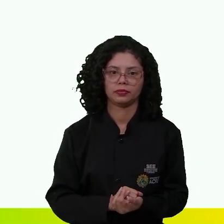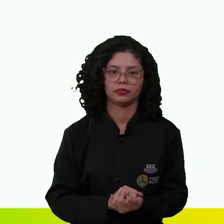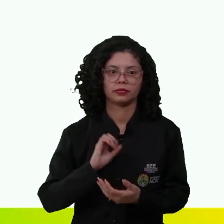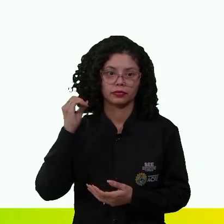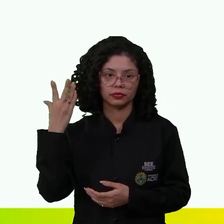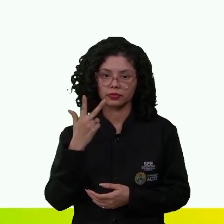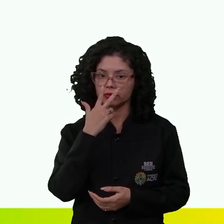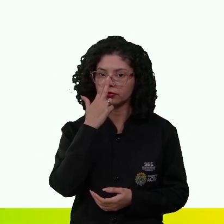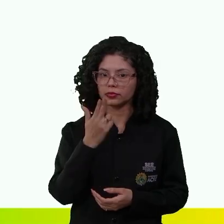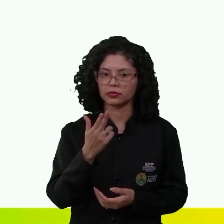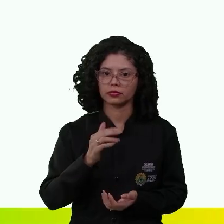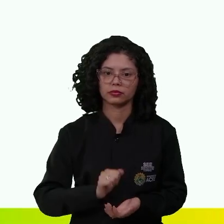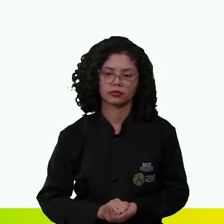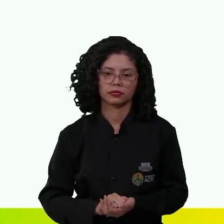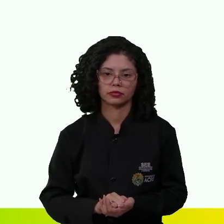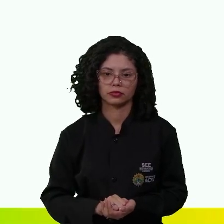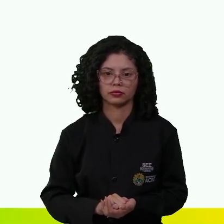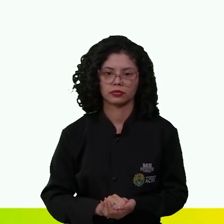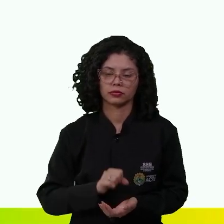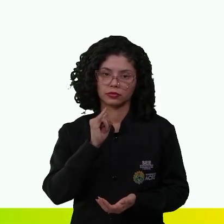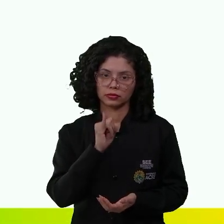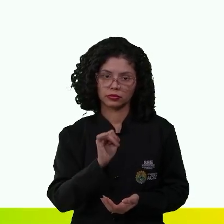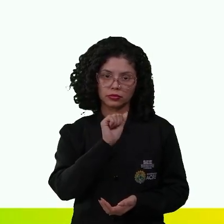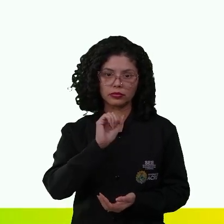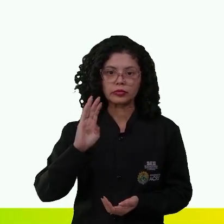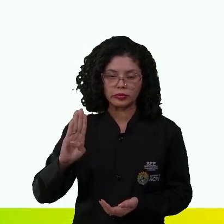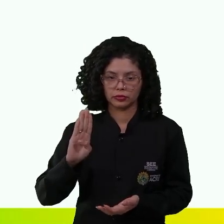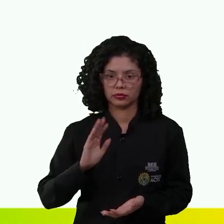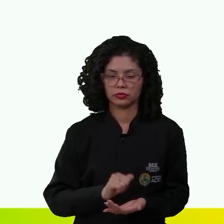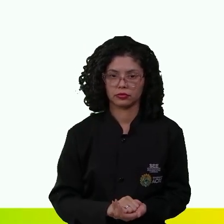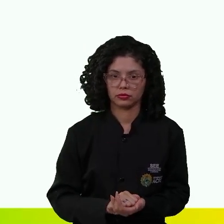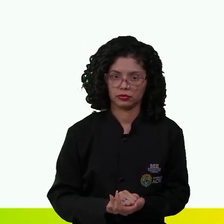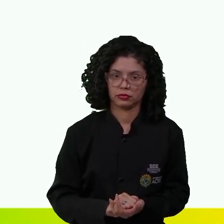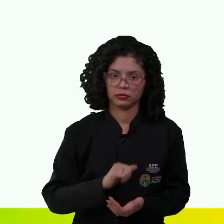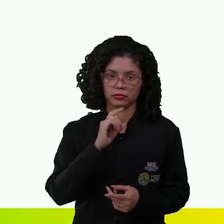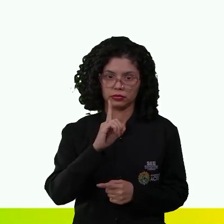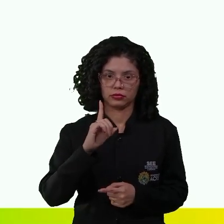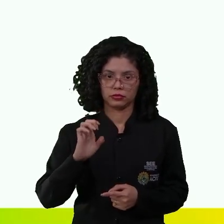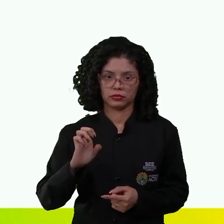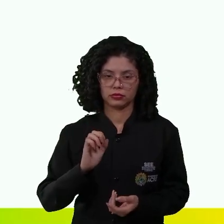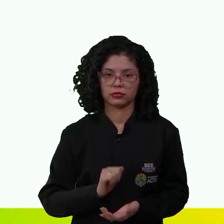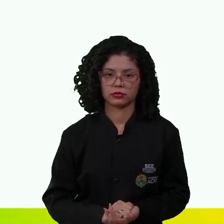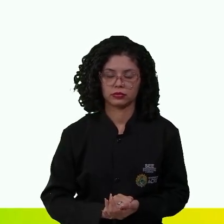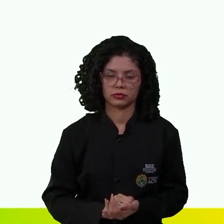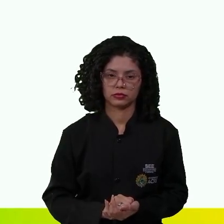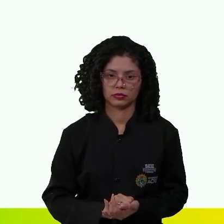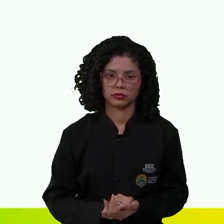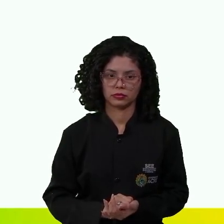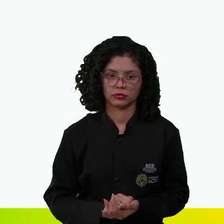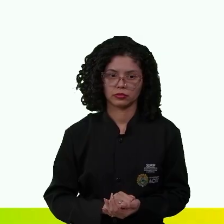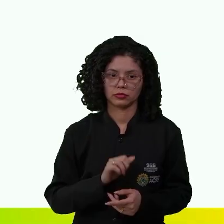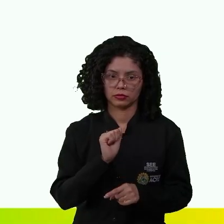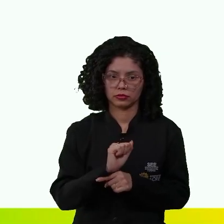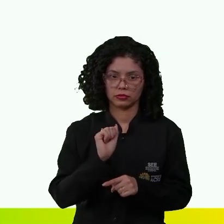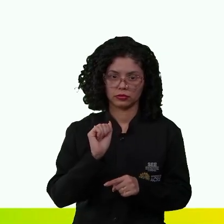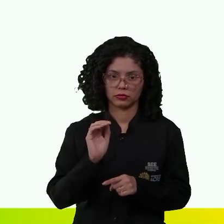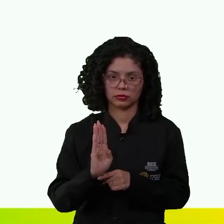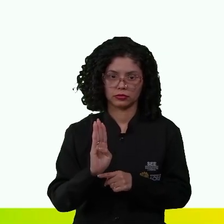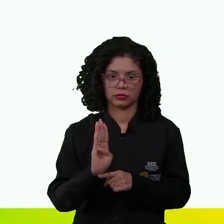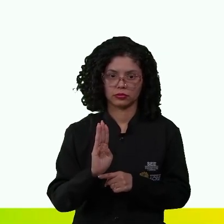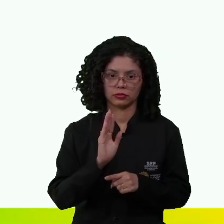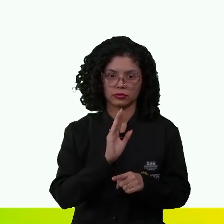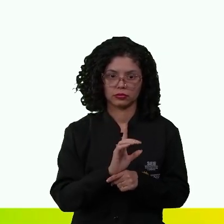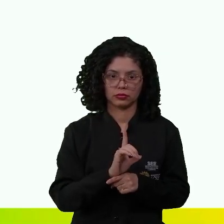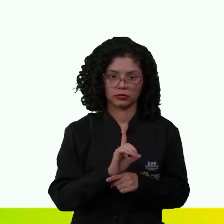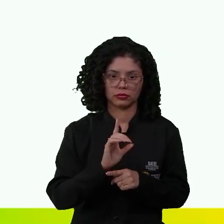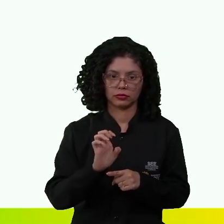de semelhança. Então, se AB sobre DE, esse lado AB aqui,